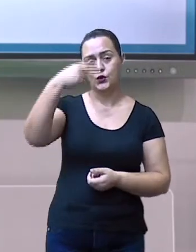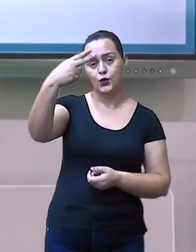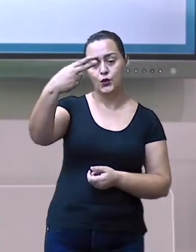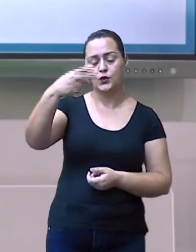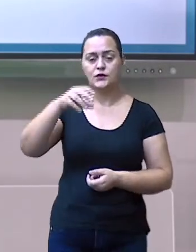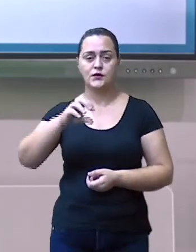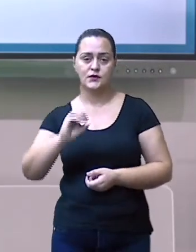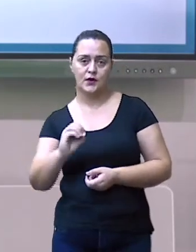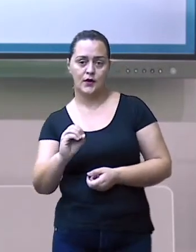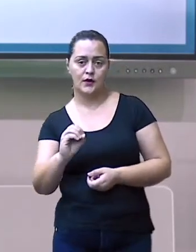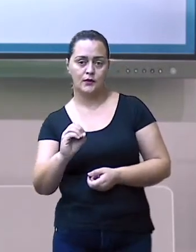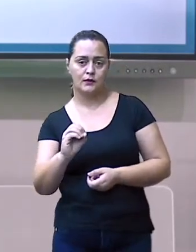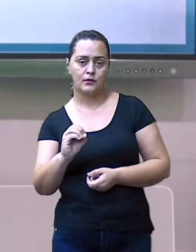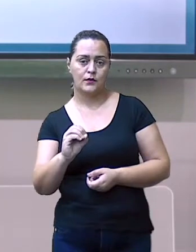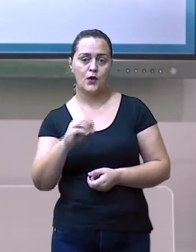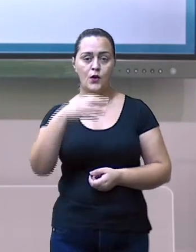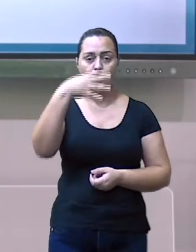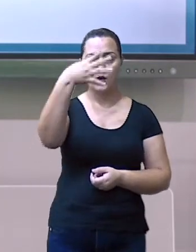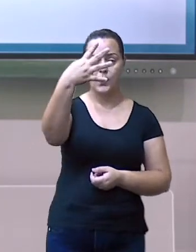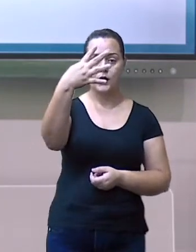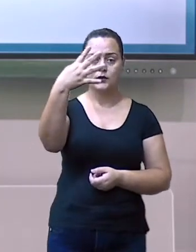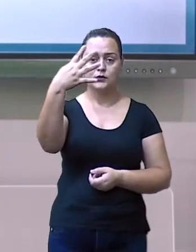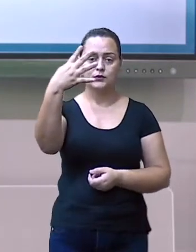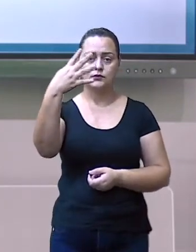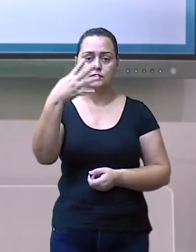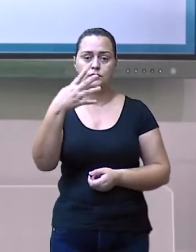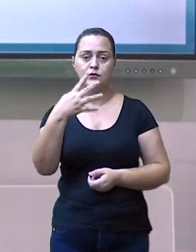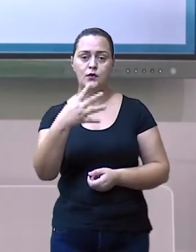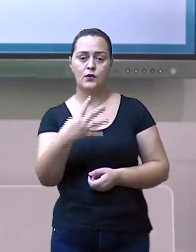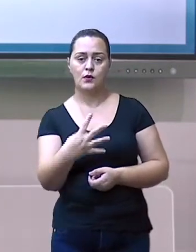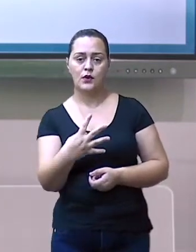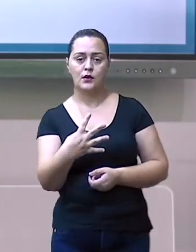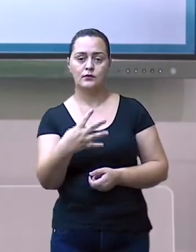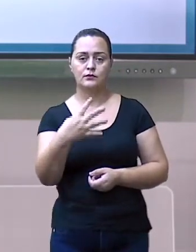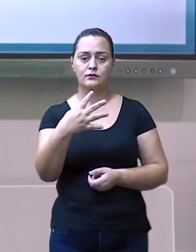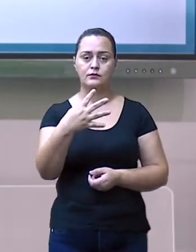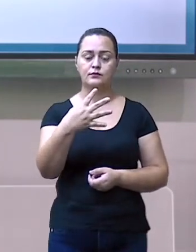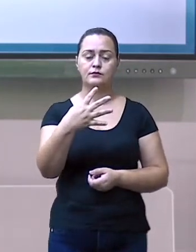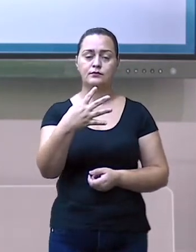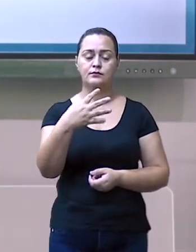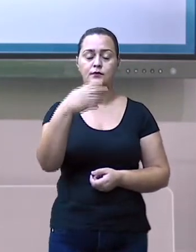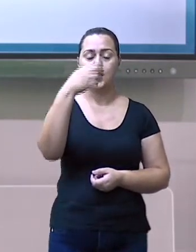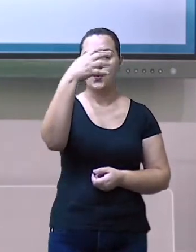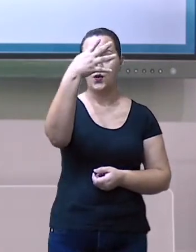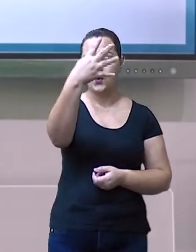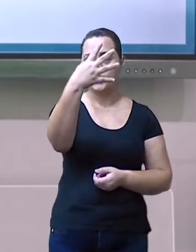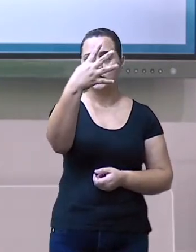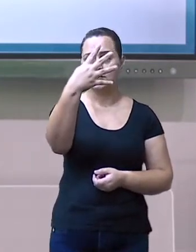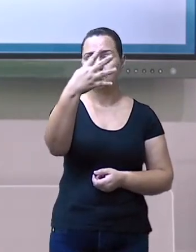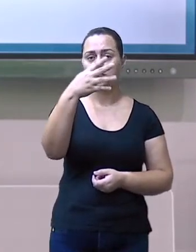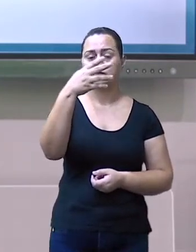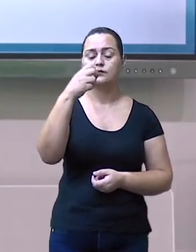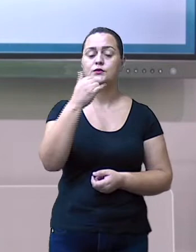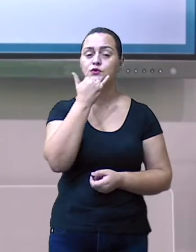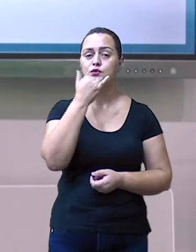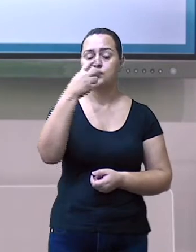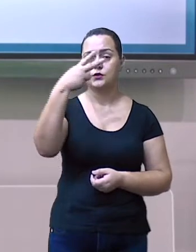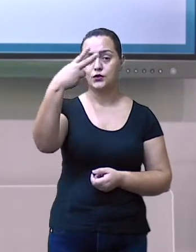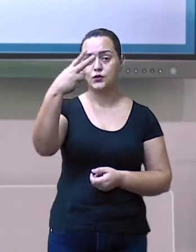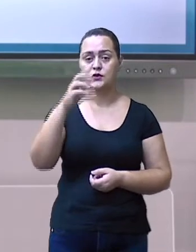mais 0 igual a 4. 4 mais 4 igual a 8. E 1 mais 2 igual